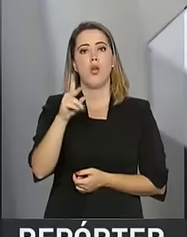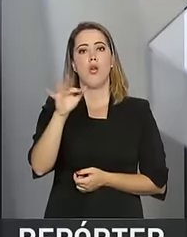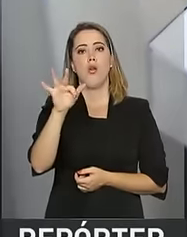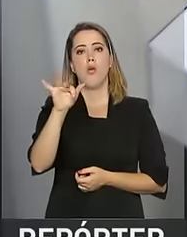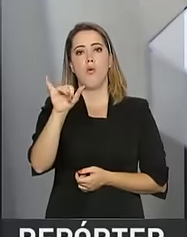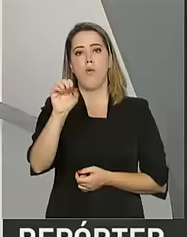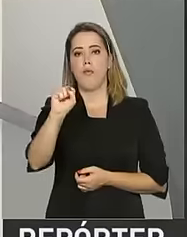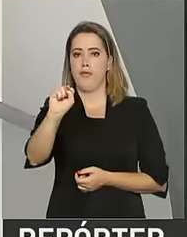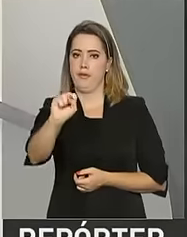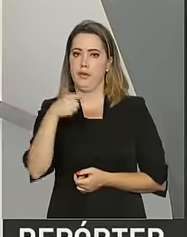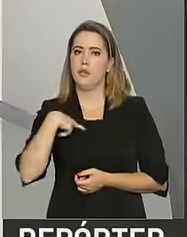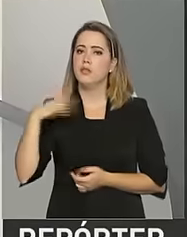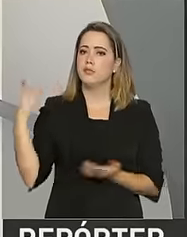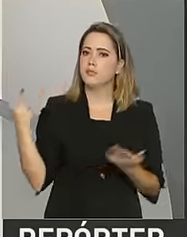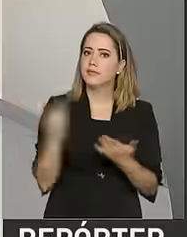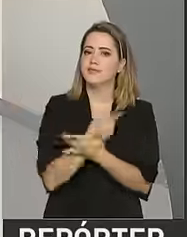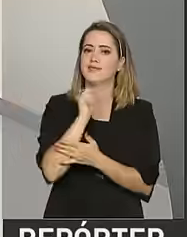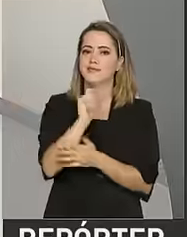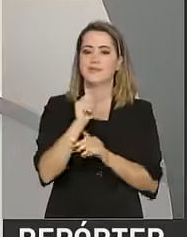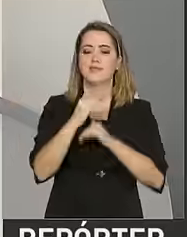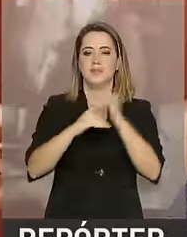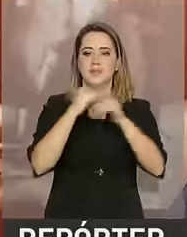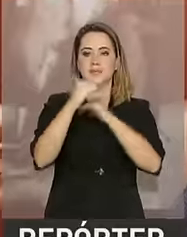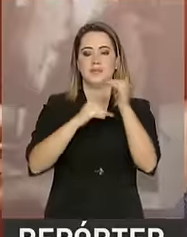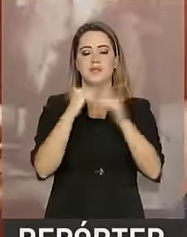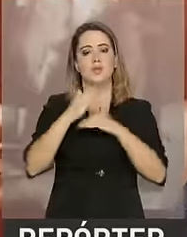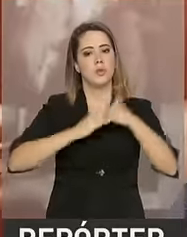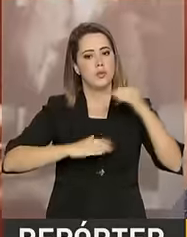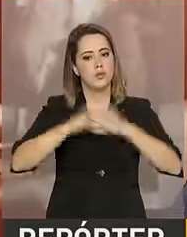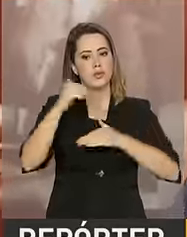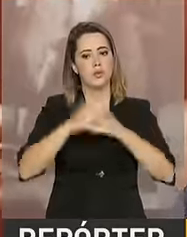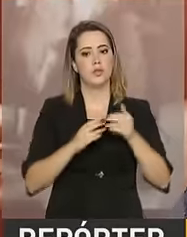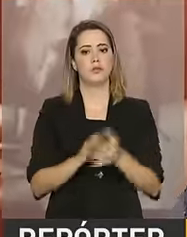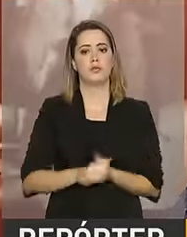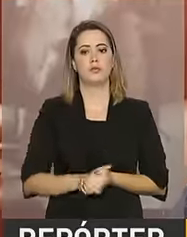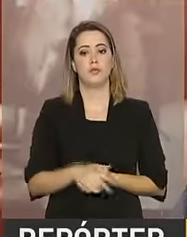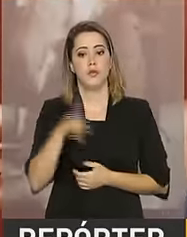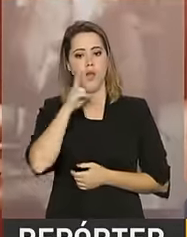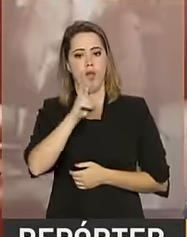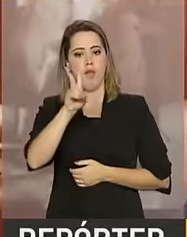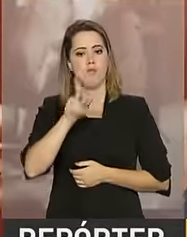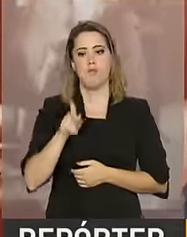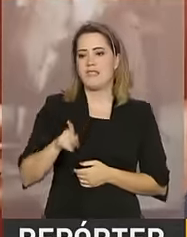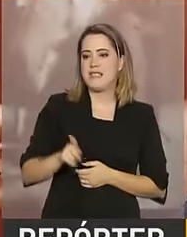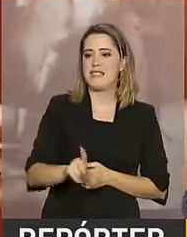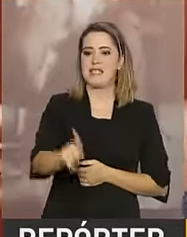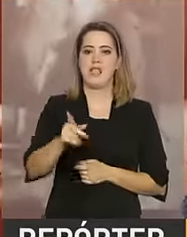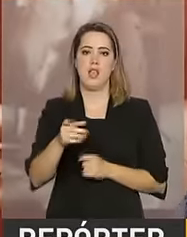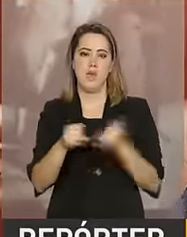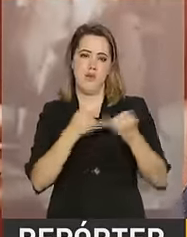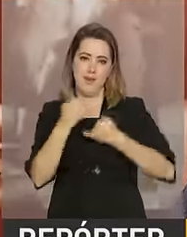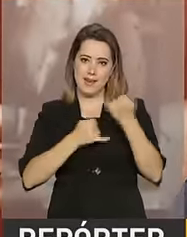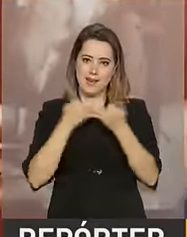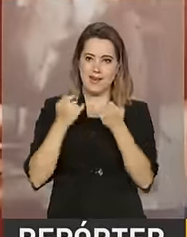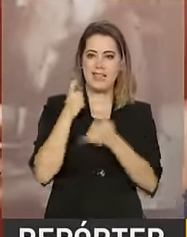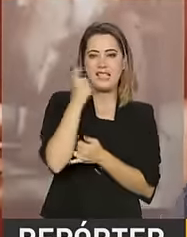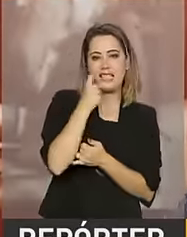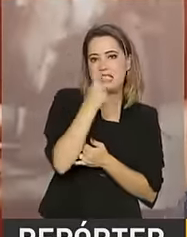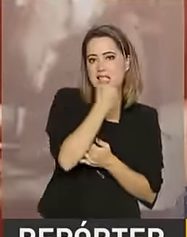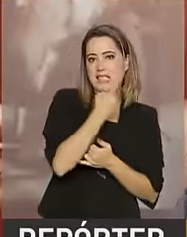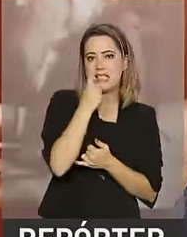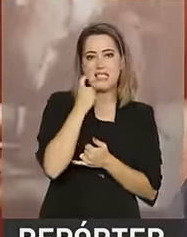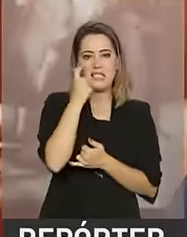é o caminho para a realização profissional eu me vi desde muito pequena brincando de dentista cuidando e o meu